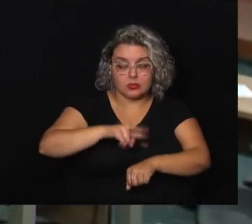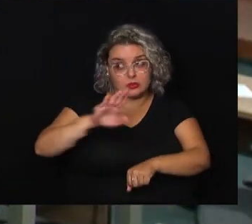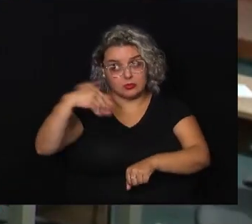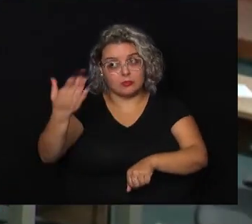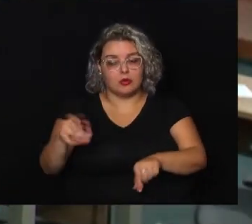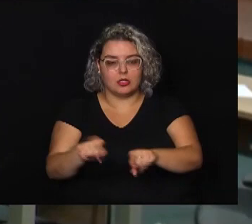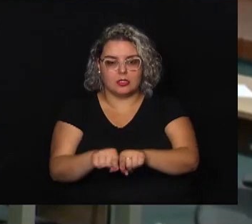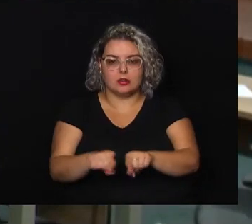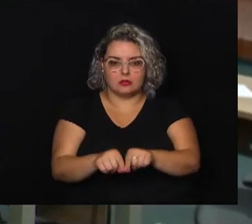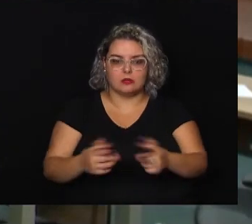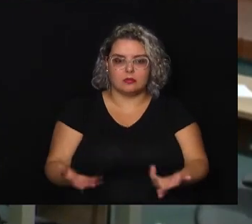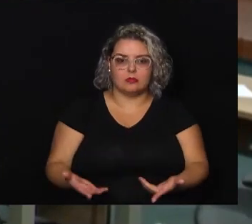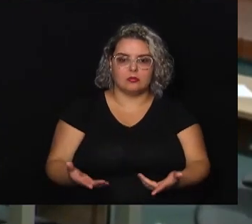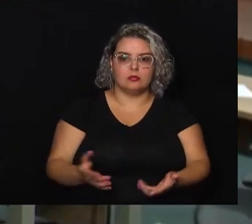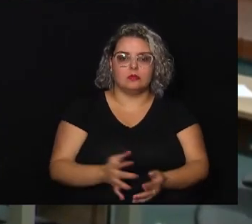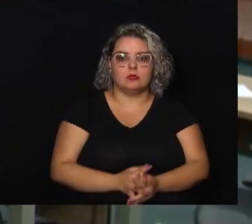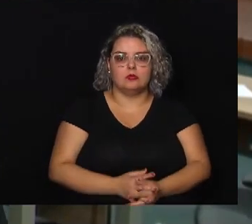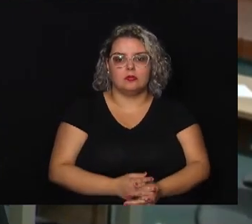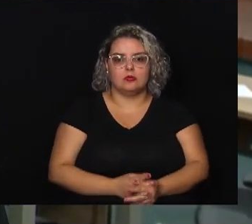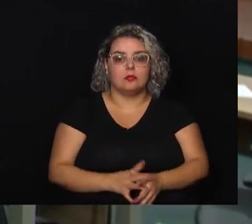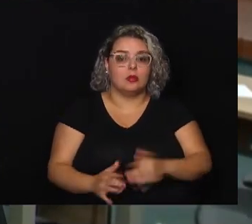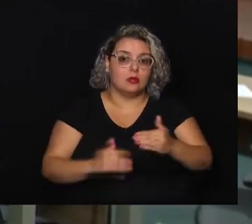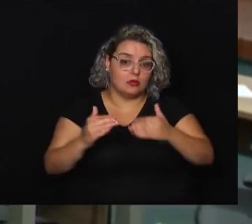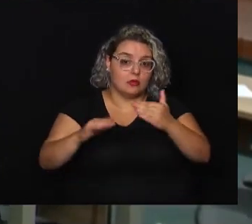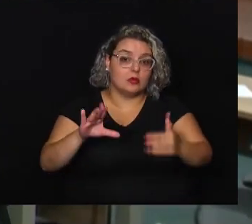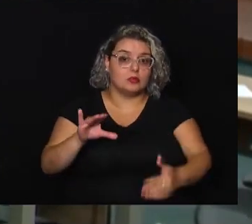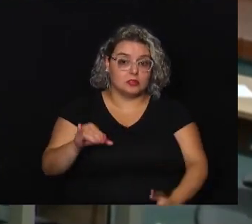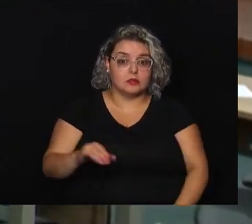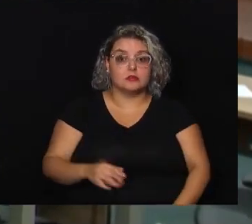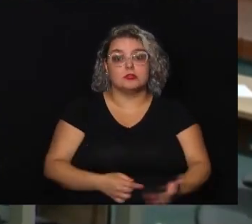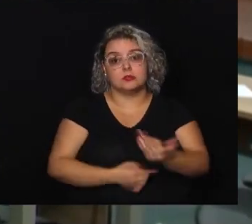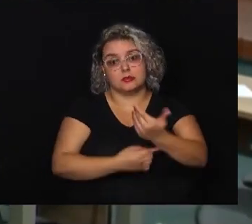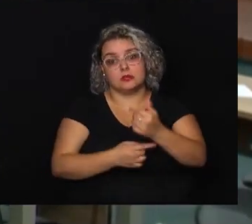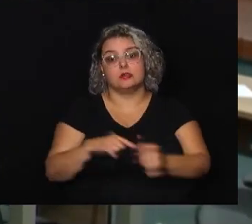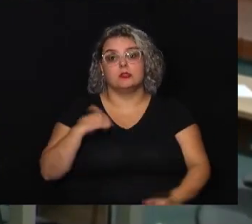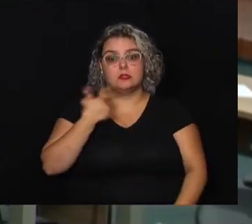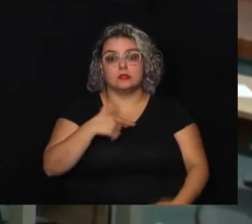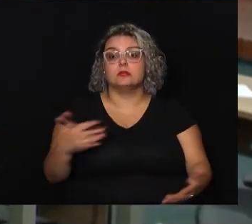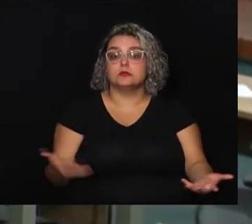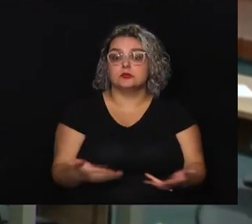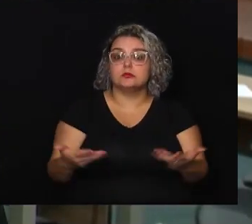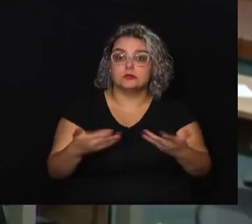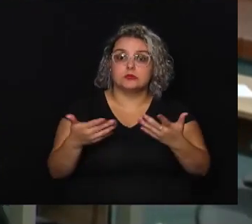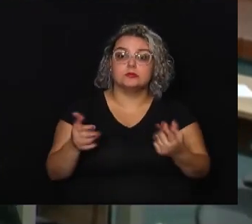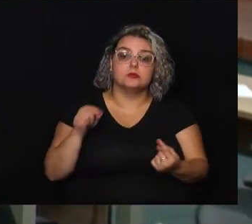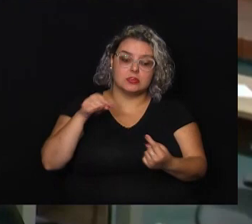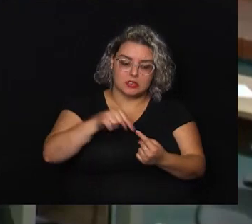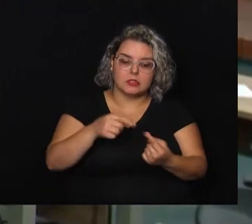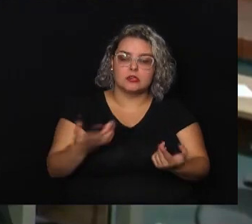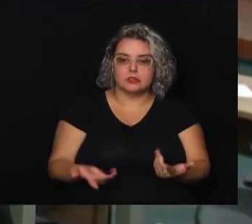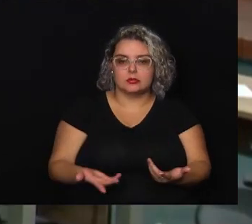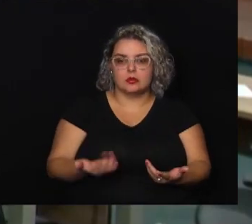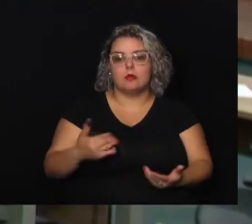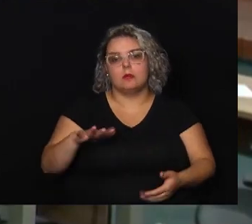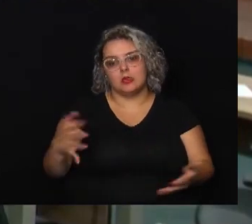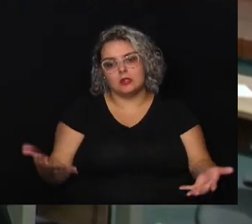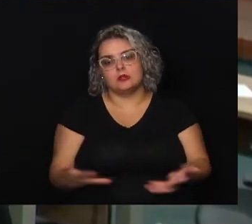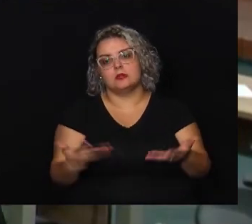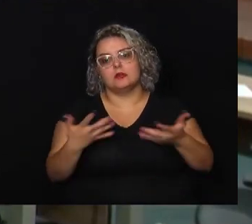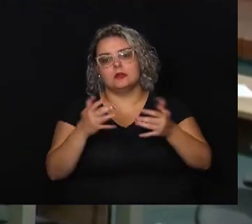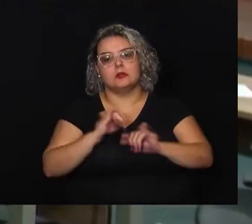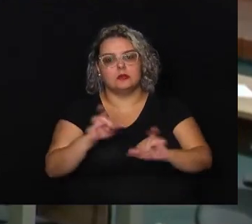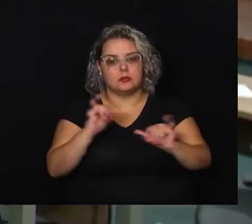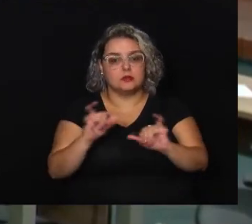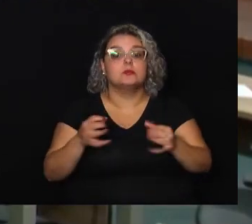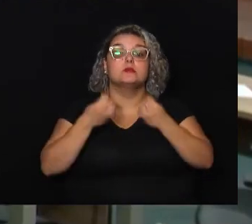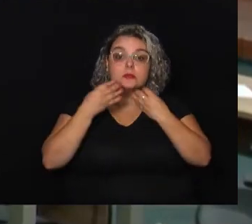internacionalmente pelo desenvolvimento da ciência e tecnologia. A gente contribui nesse sentido de ser mais um incentivador e propagador das